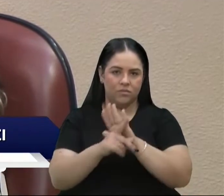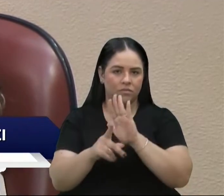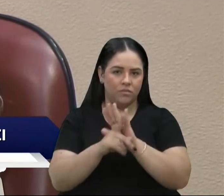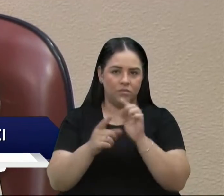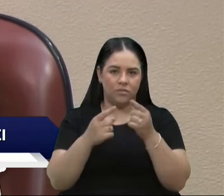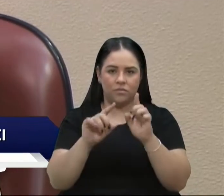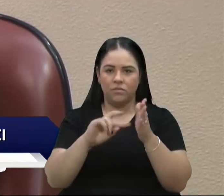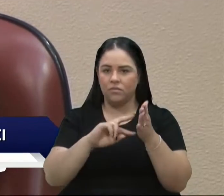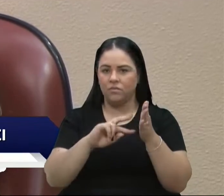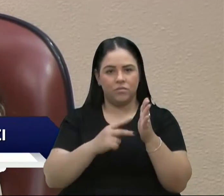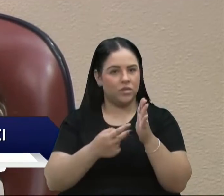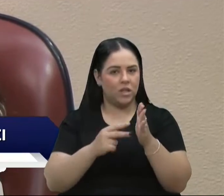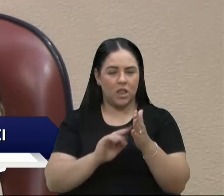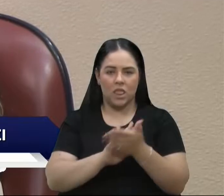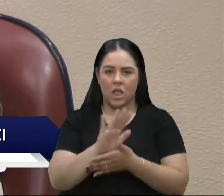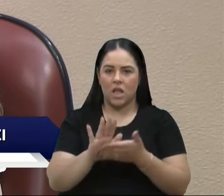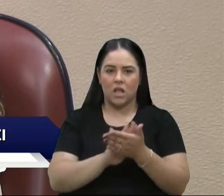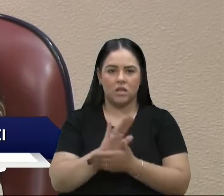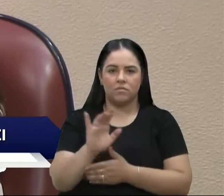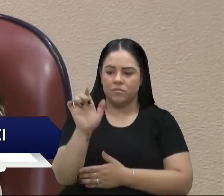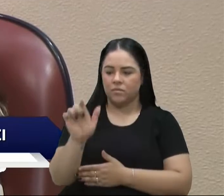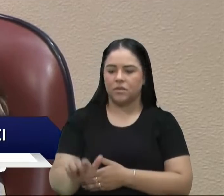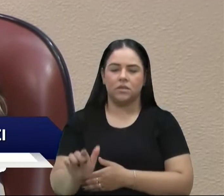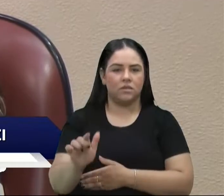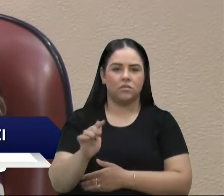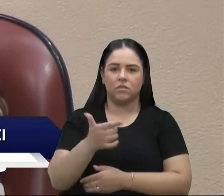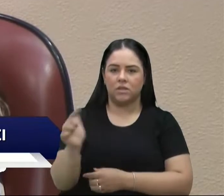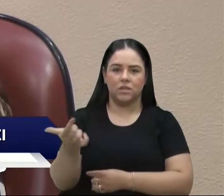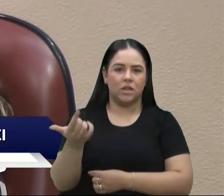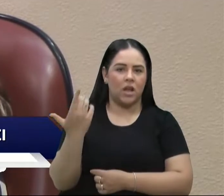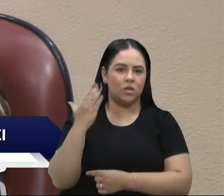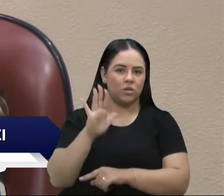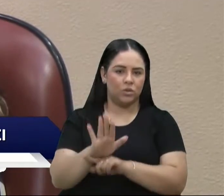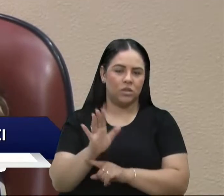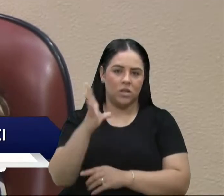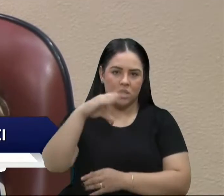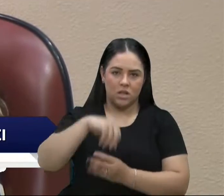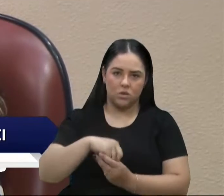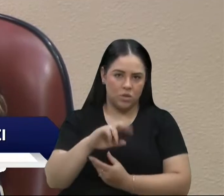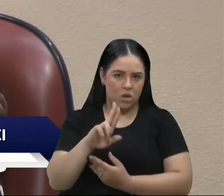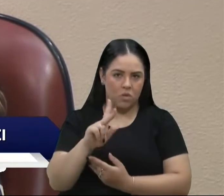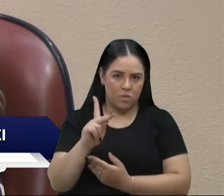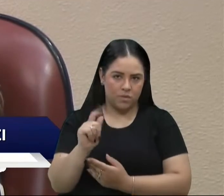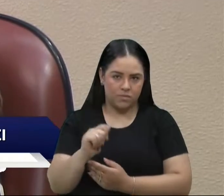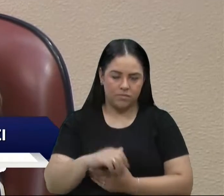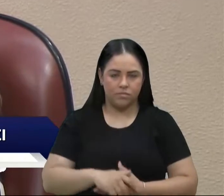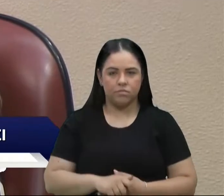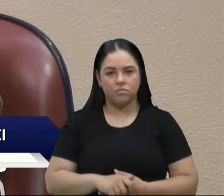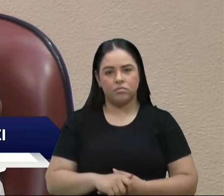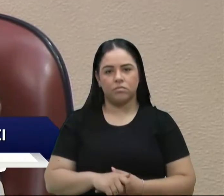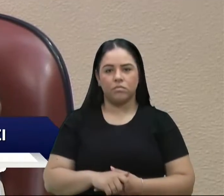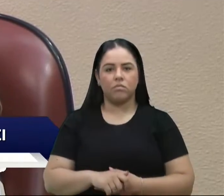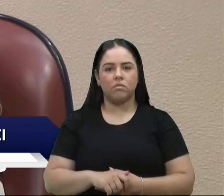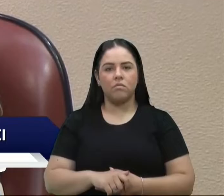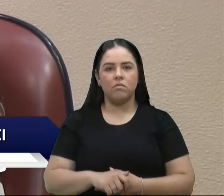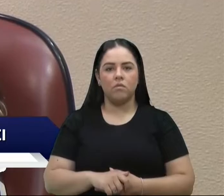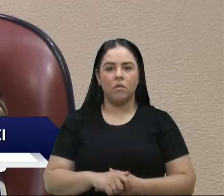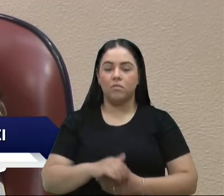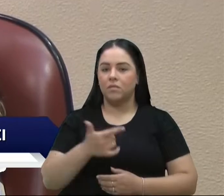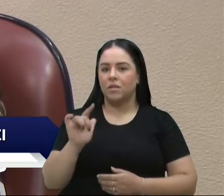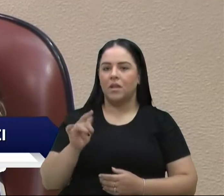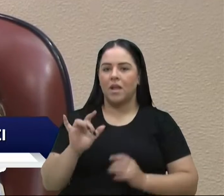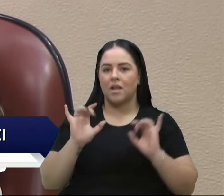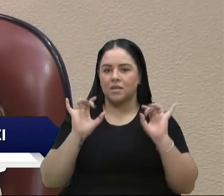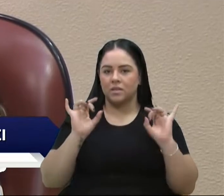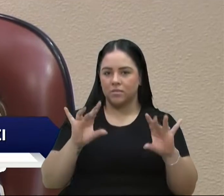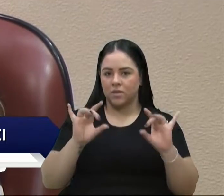em momento algum que esse paciente deixe de ter a assistência dentro da UPA. Ele não vai ter a assistência